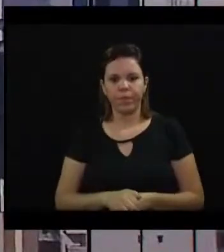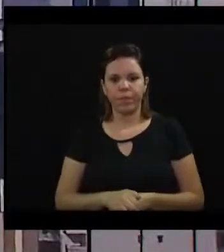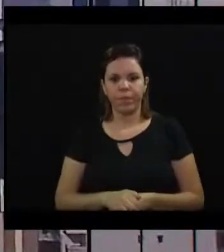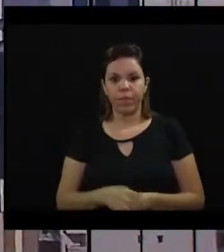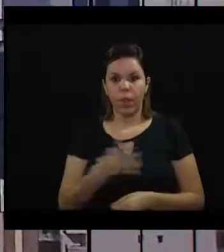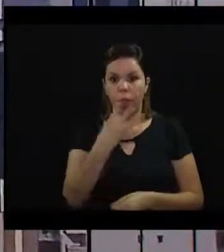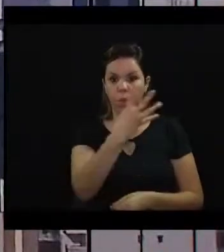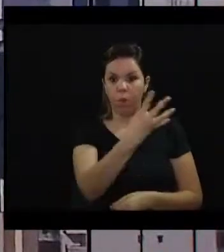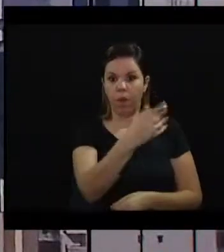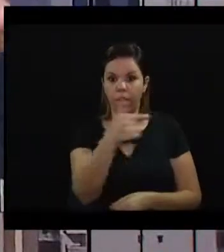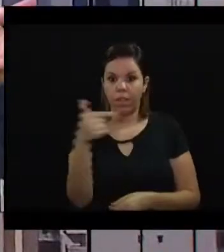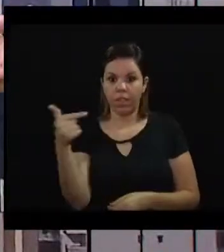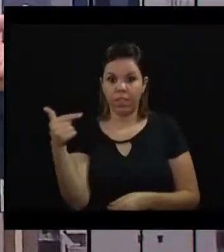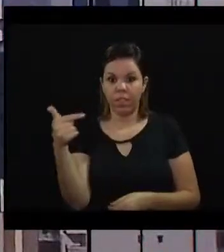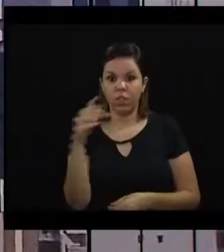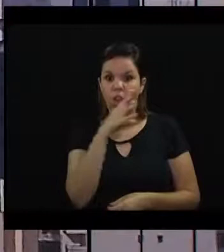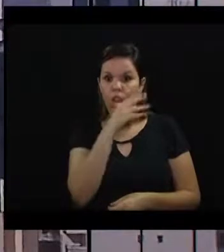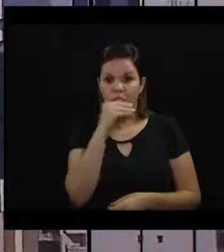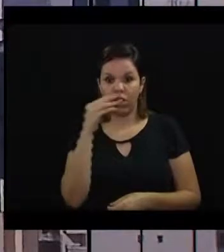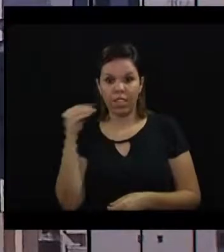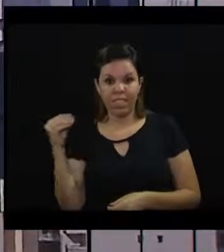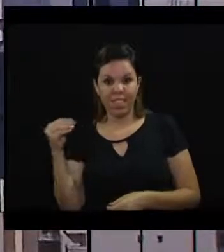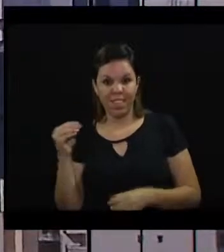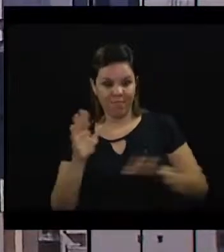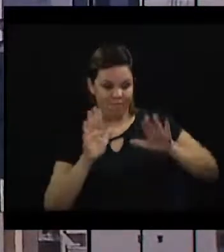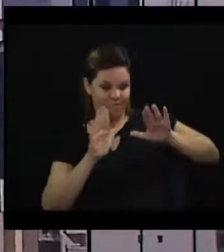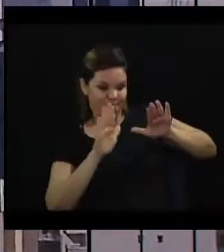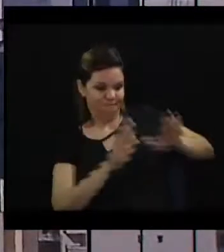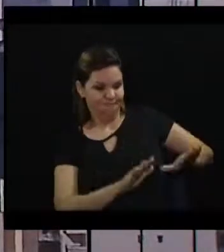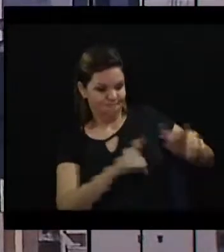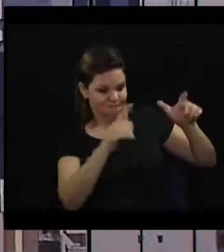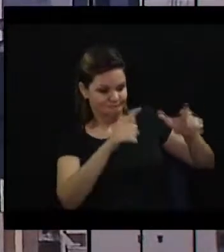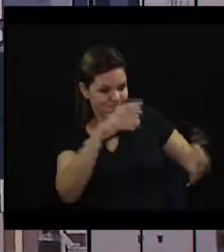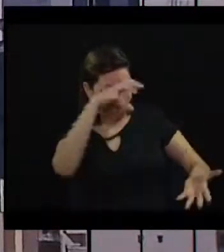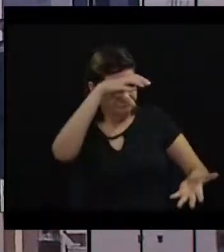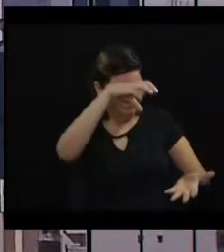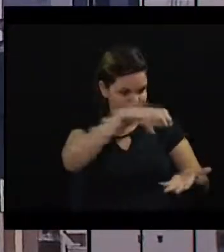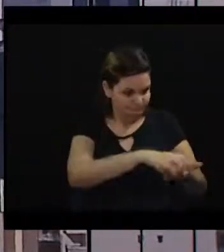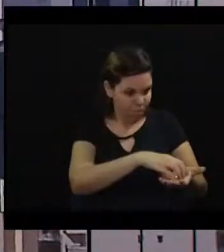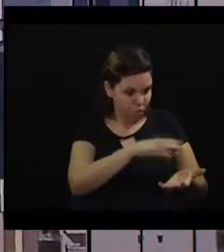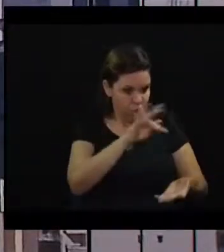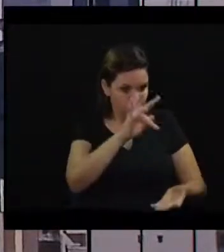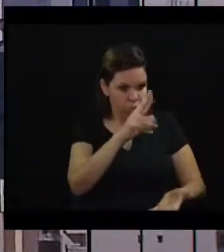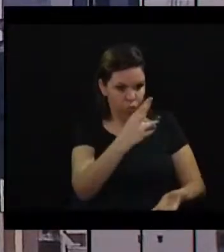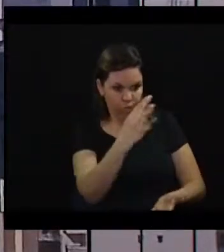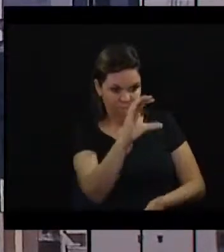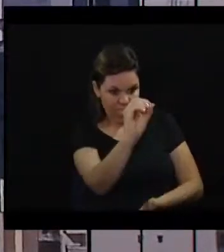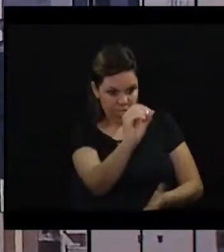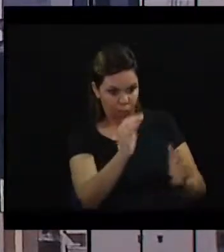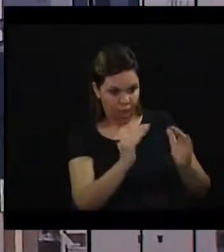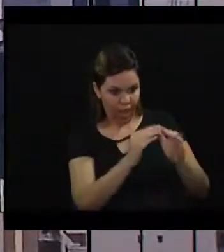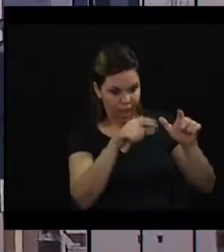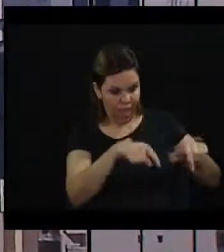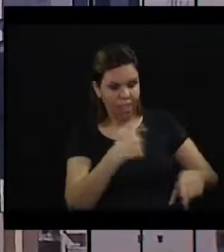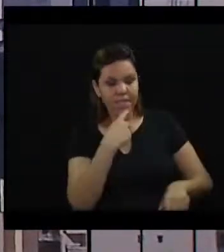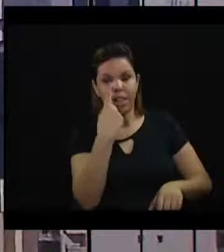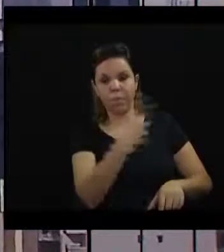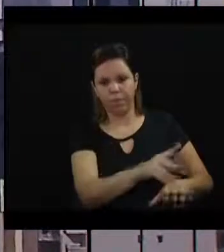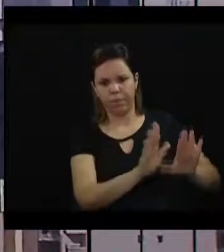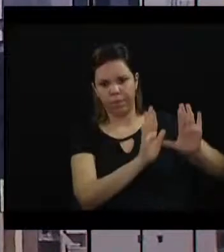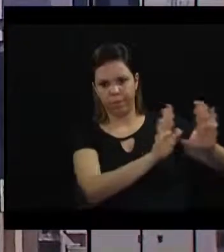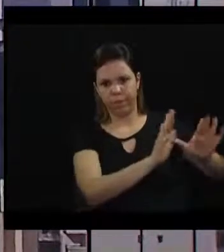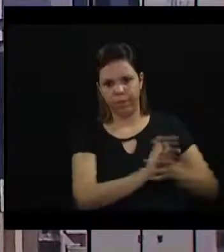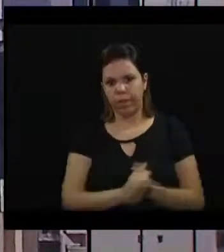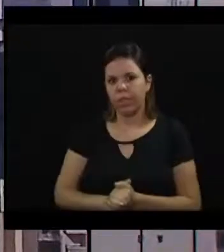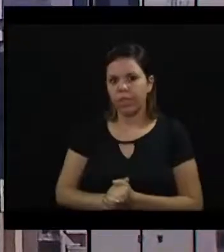42 adolescentes que cumprem medidas socioeducativas na Fundação Casa, na região de Campinas, vivem a